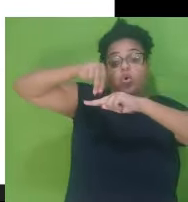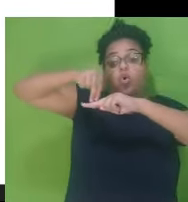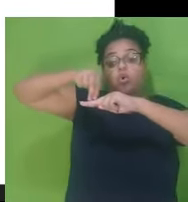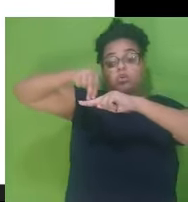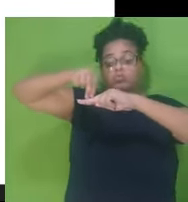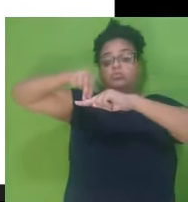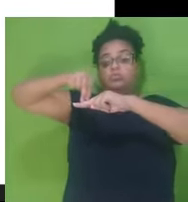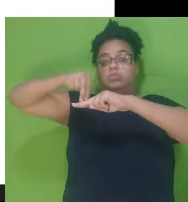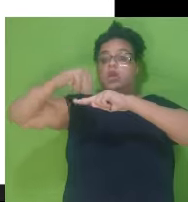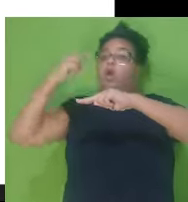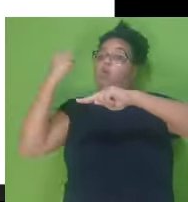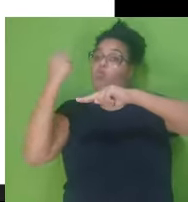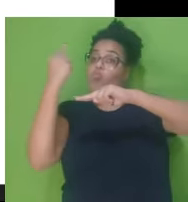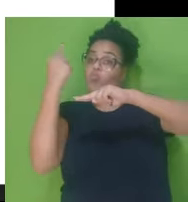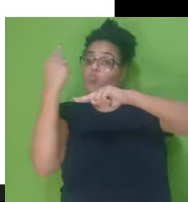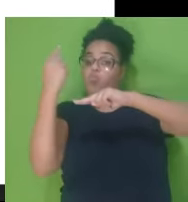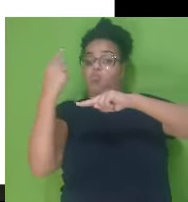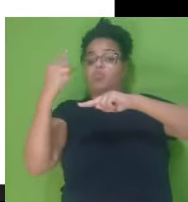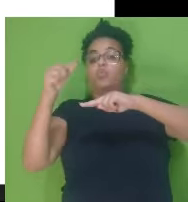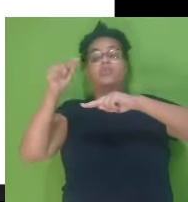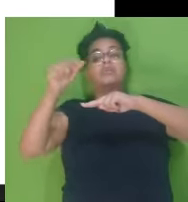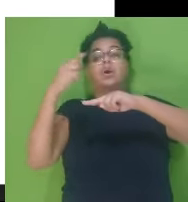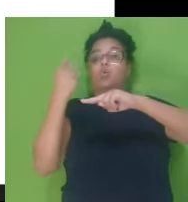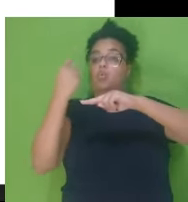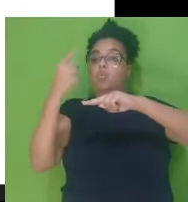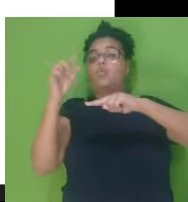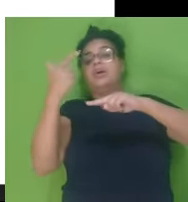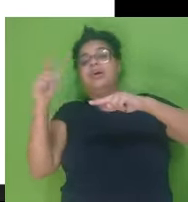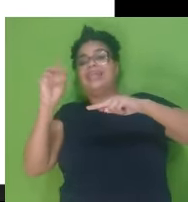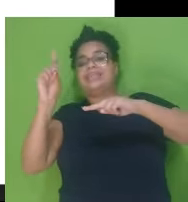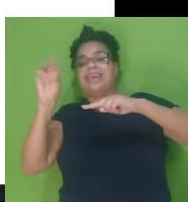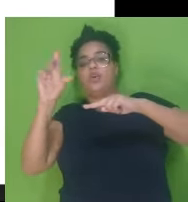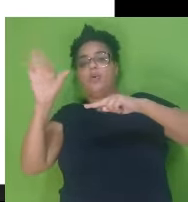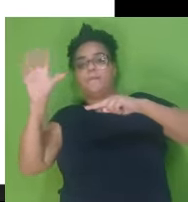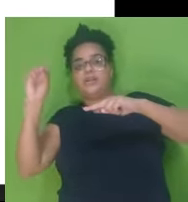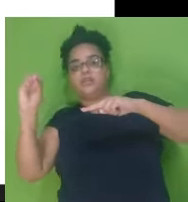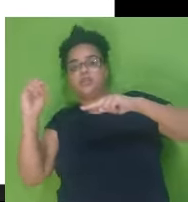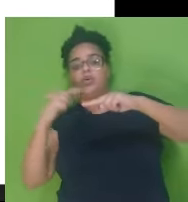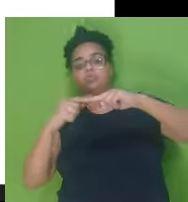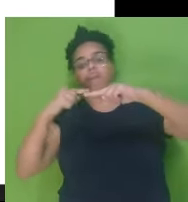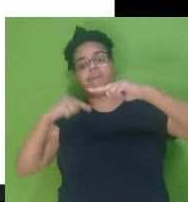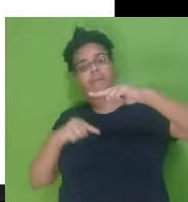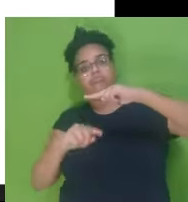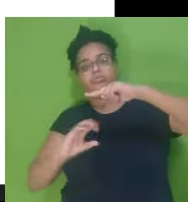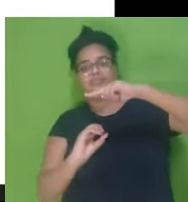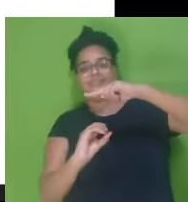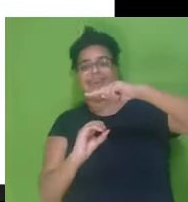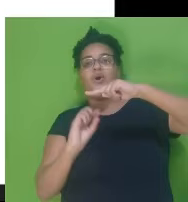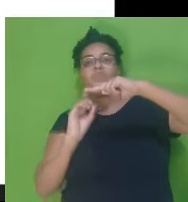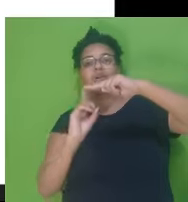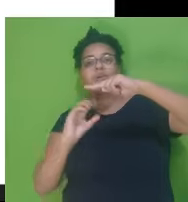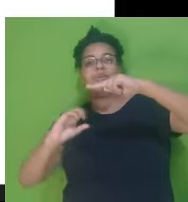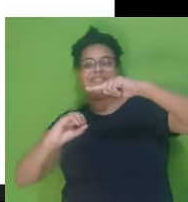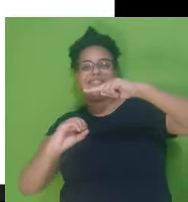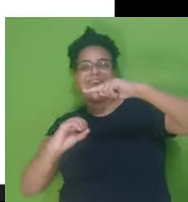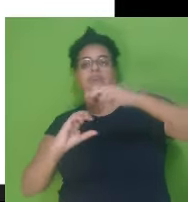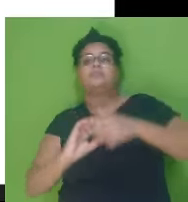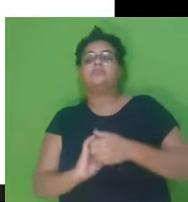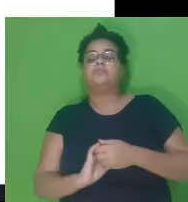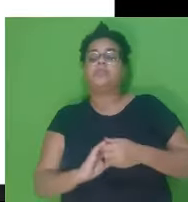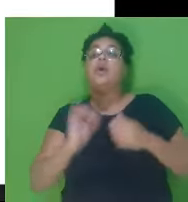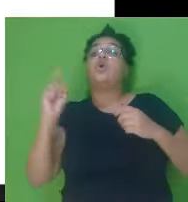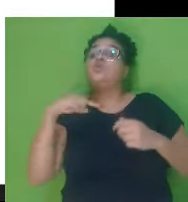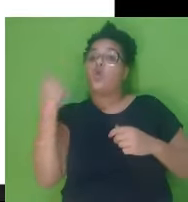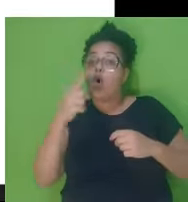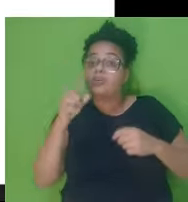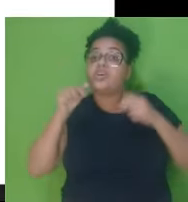tende a um valor não nulo e o denominador tende a 0. Sempre que a